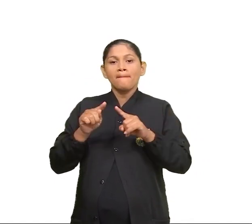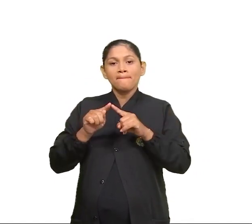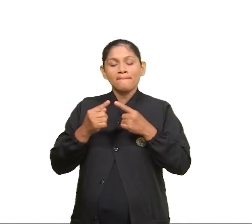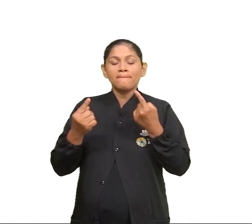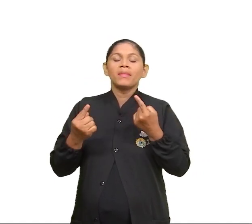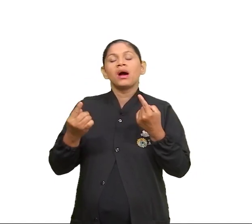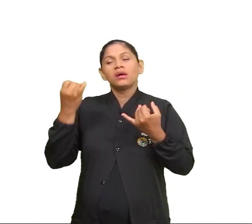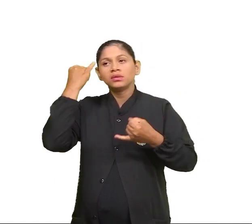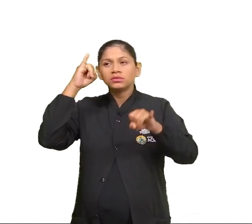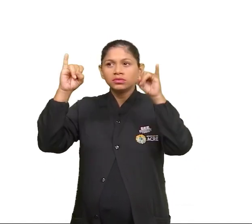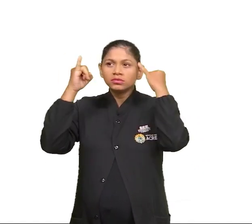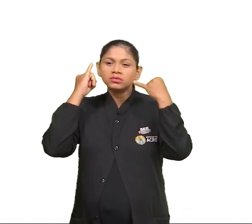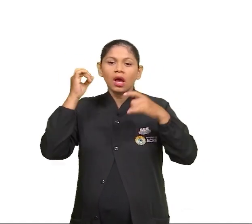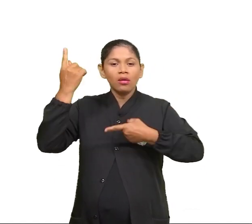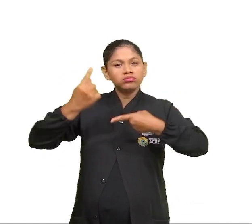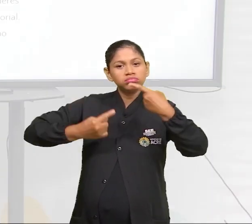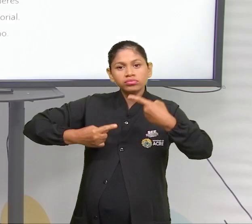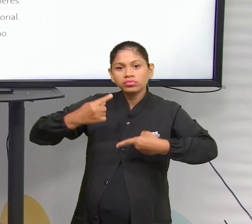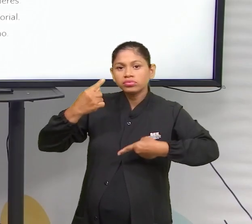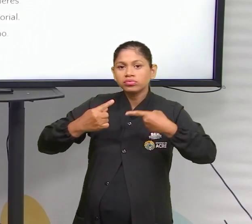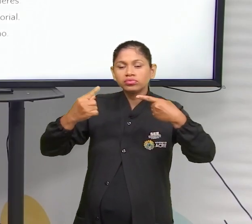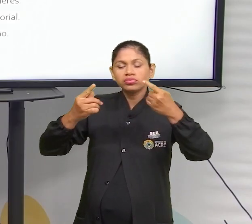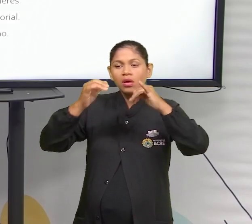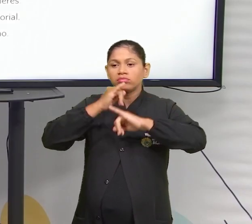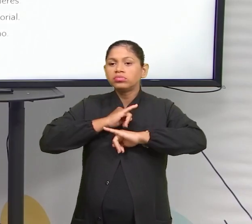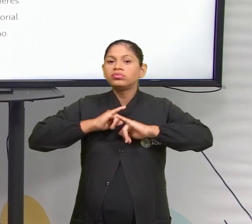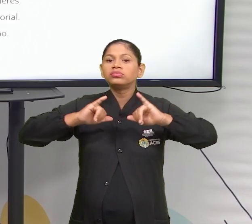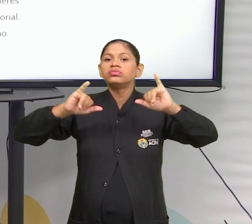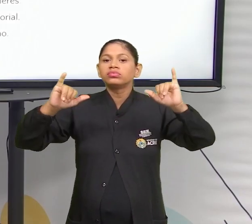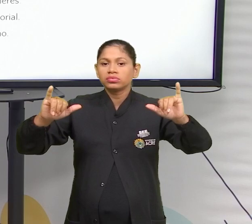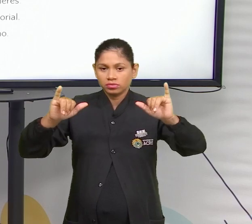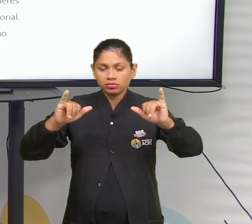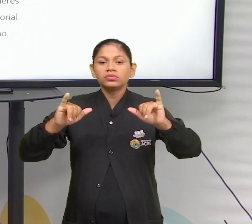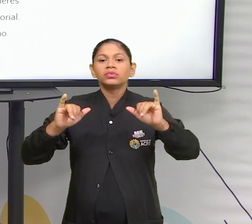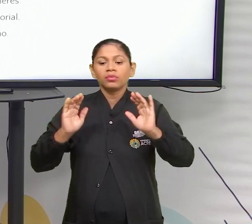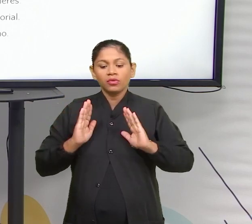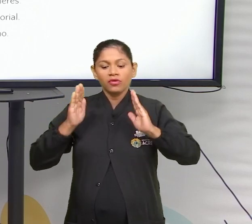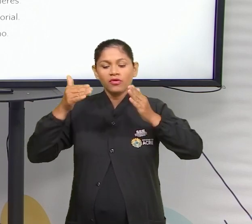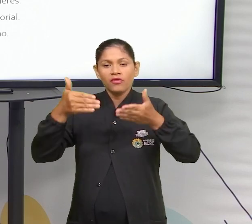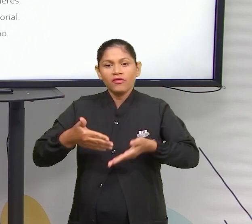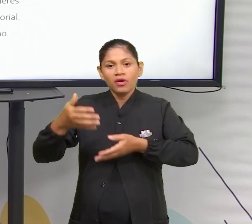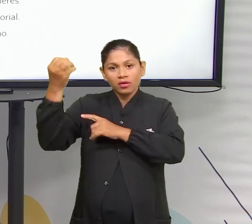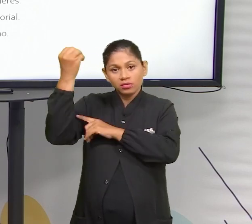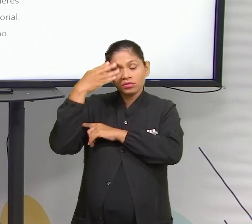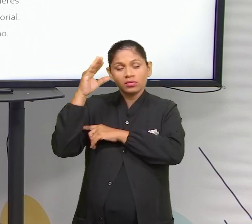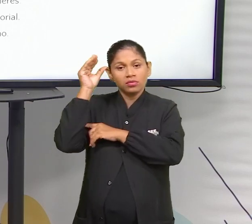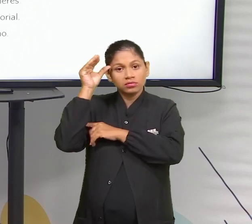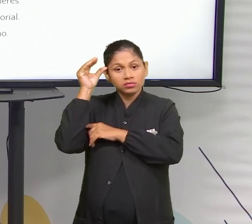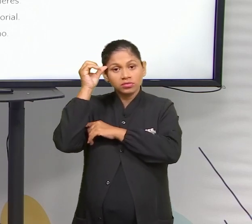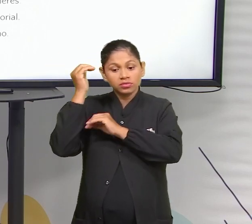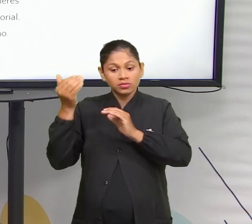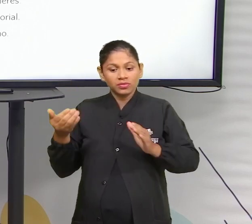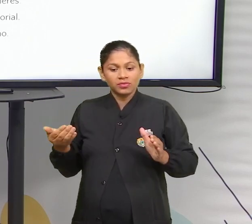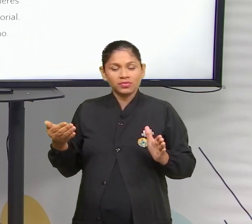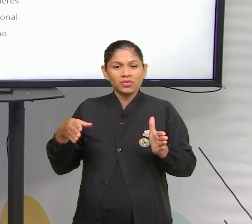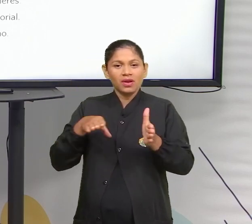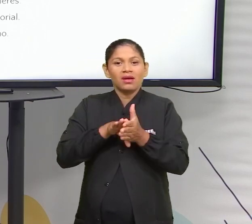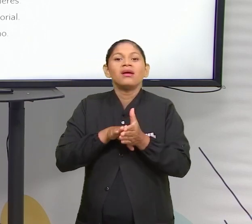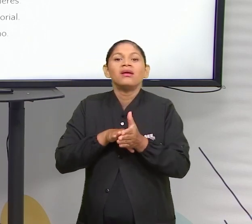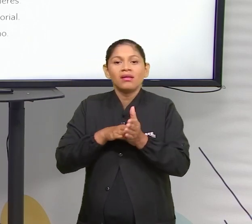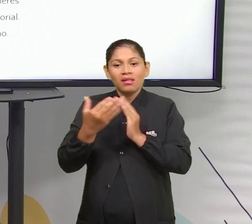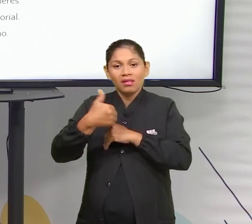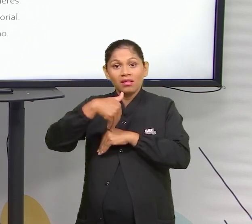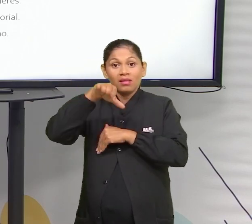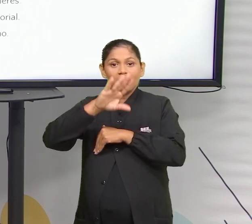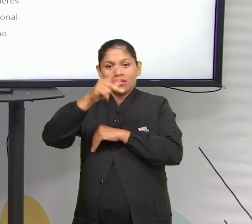suas ideias, porque a ideia do iluminismo central é justamente fazer com que o conhecimento chegue a mais pessoas. Só que ele dá um